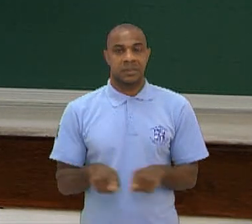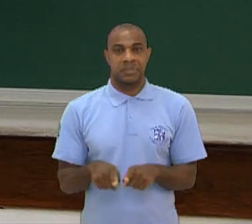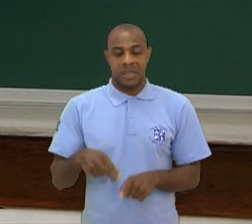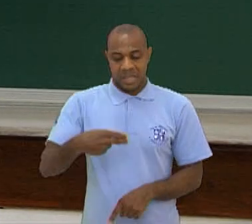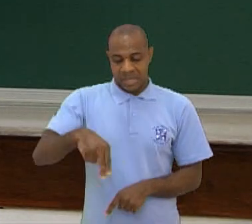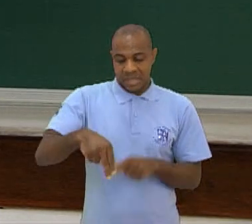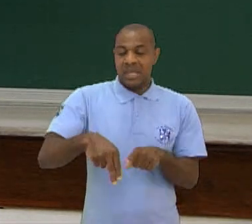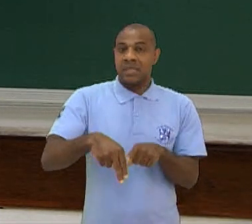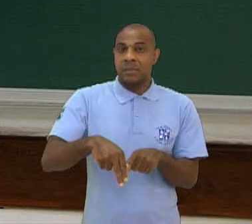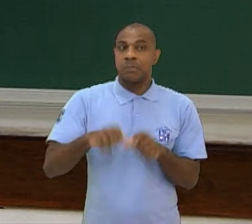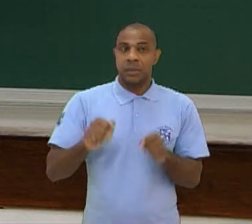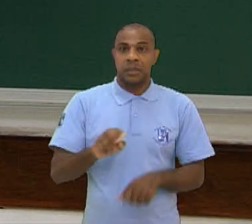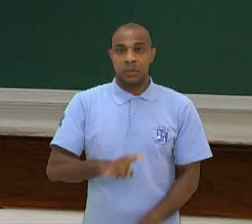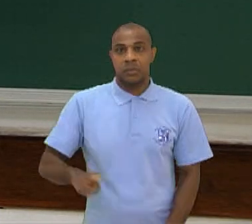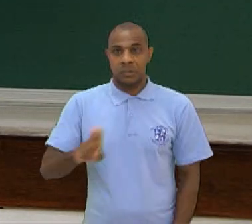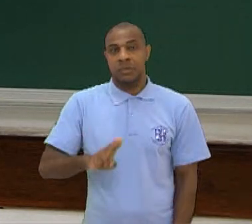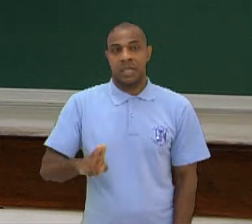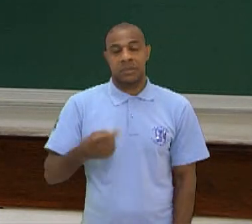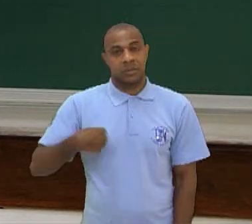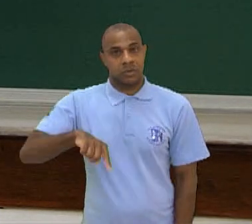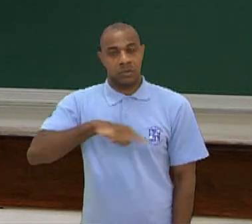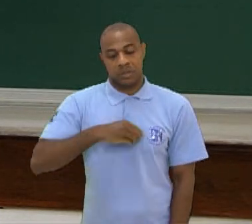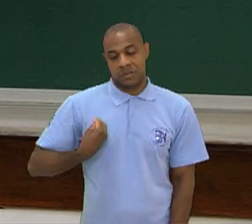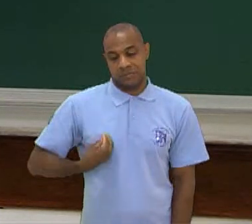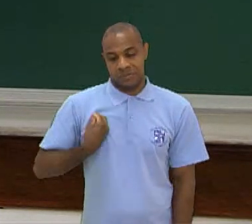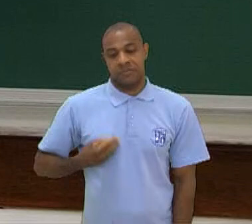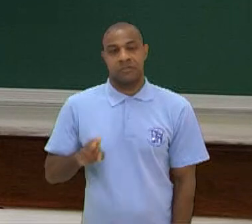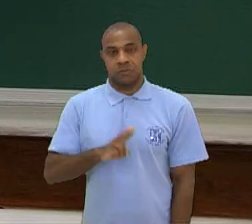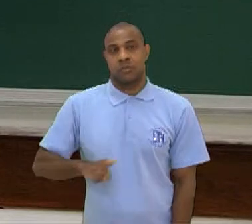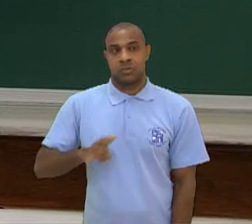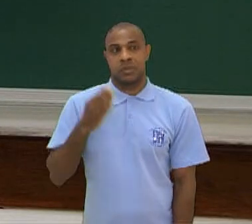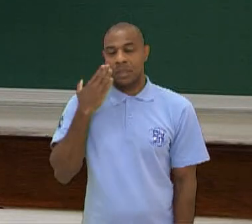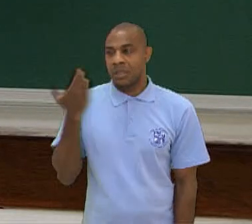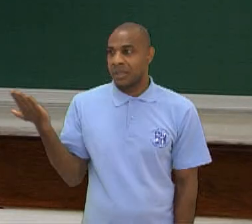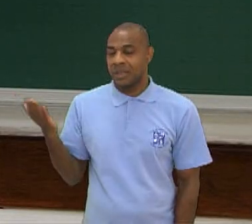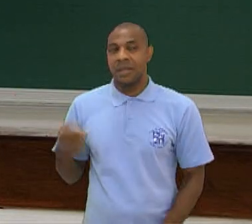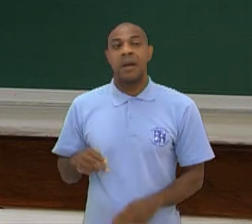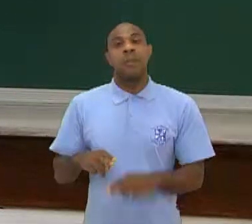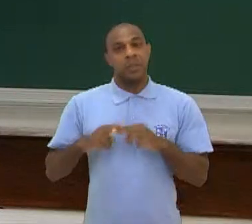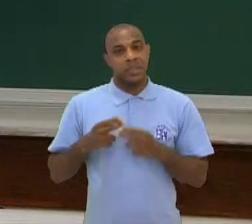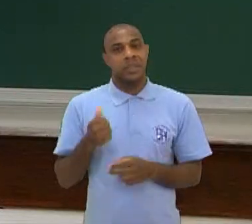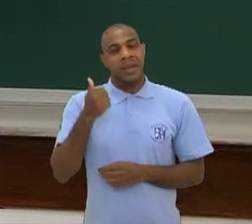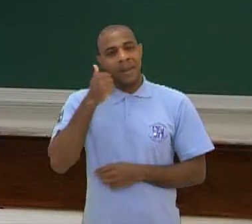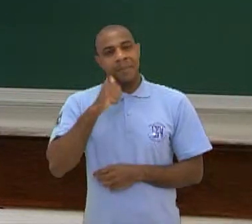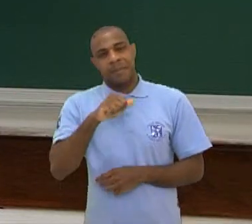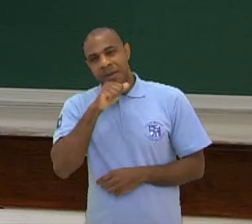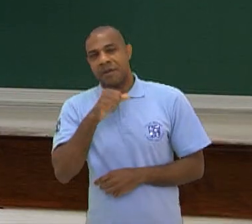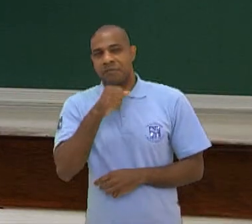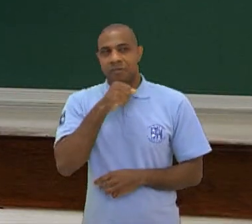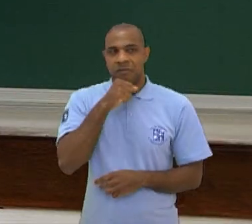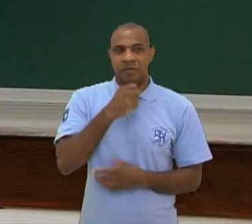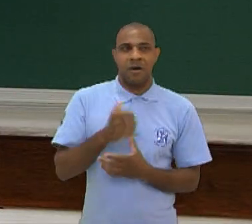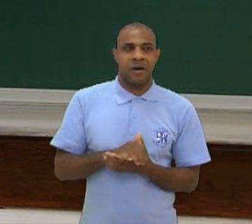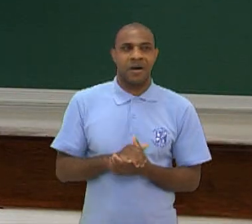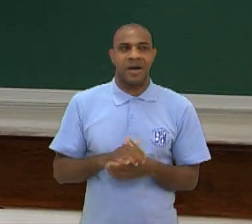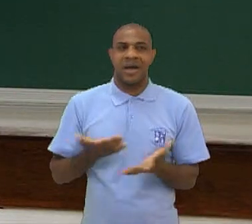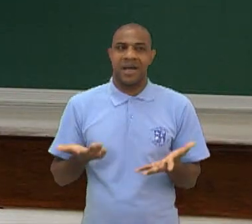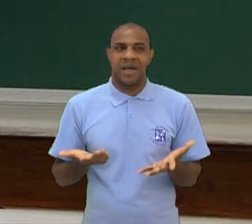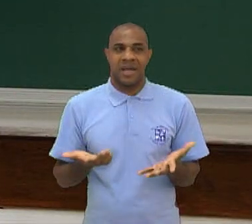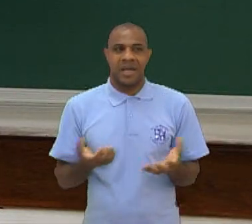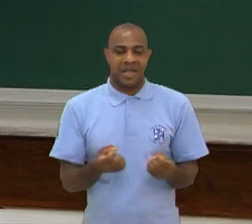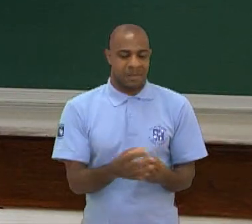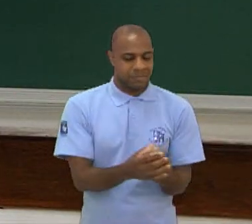nitrogênio, que pode ser utilizado pelos seres vivos, tá? Por isso que, geralmente, lá nossa mãe, nossa avó, ou a gente mesmo, coloca lá